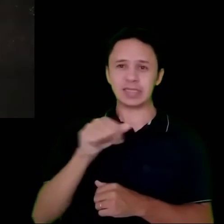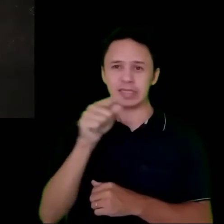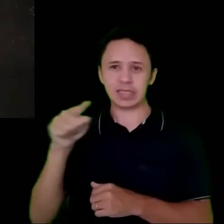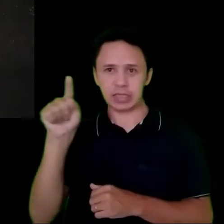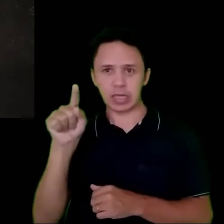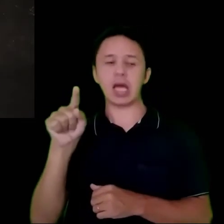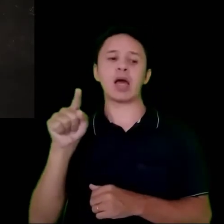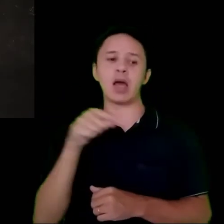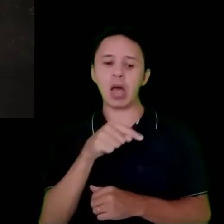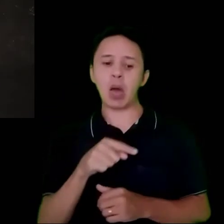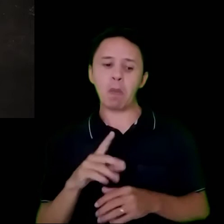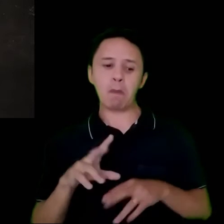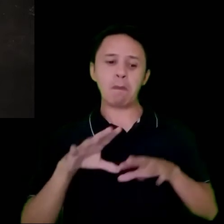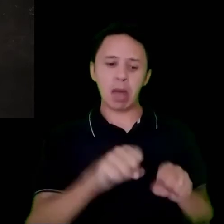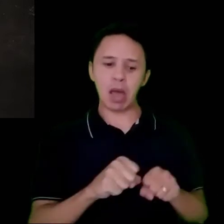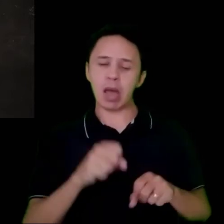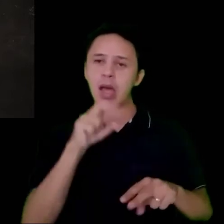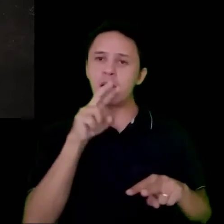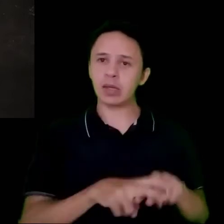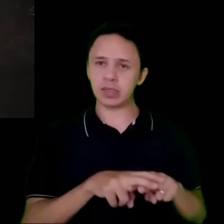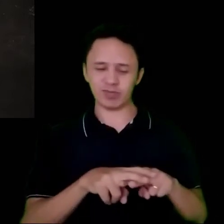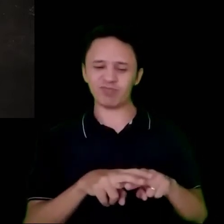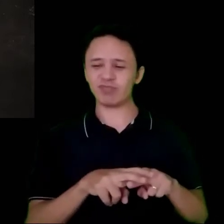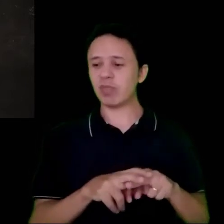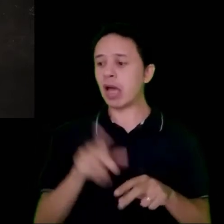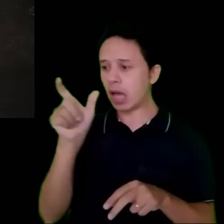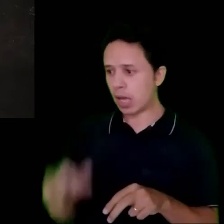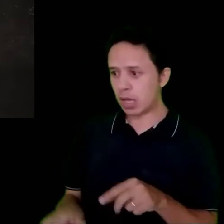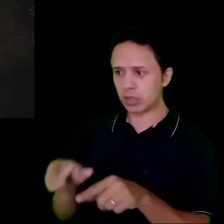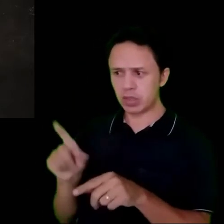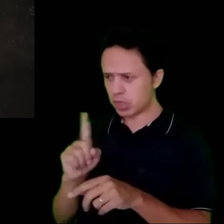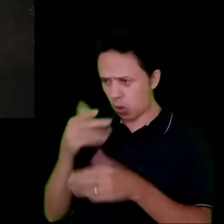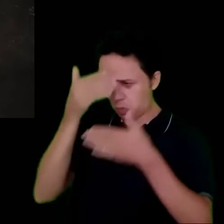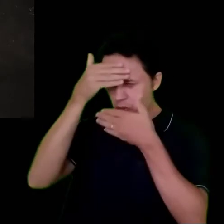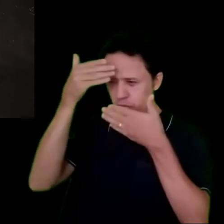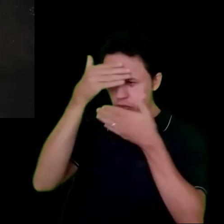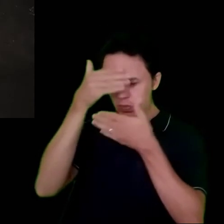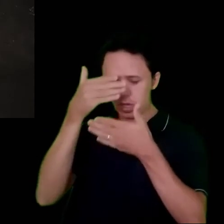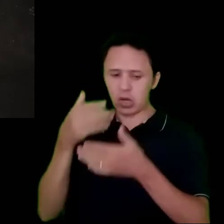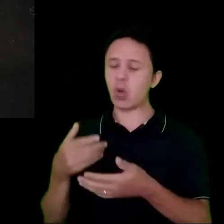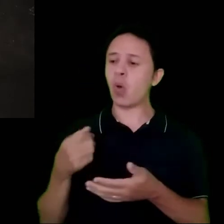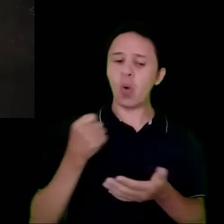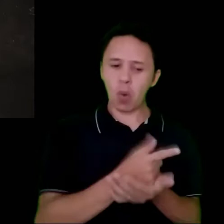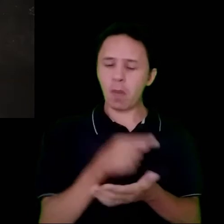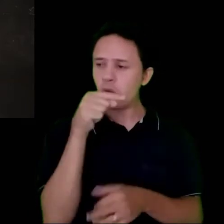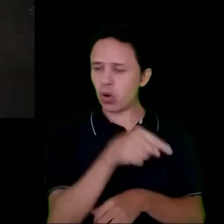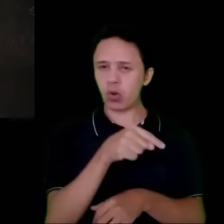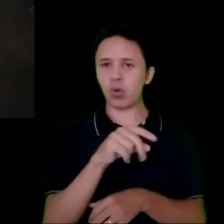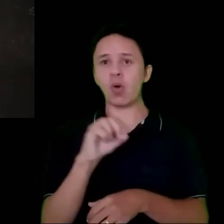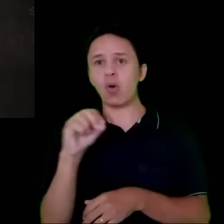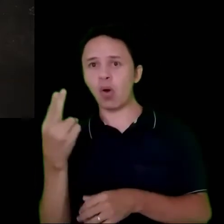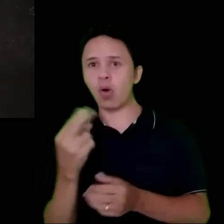muçulmanos que fossem tomados como prisioneiros de guerra ou comprados de mercadores não muçulmanos, e a alforria de escravizados